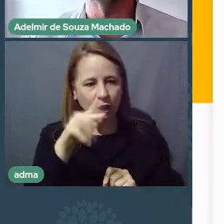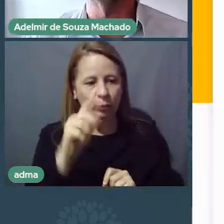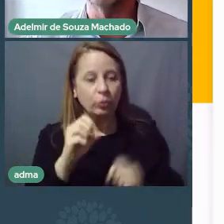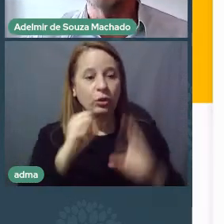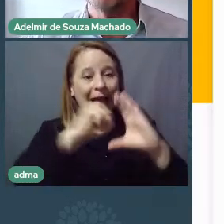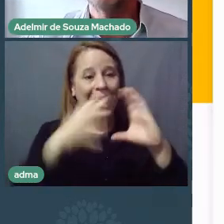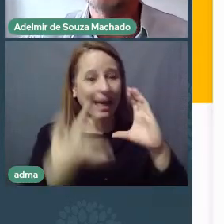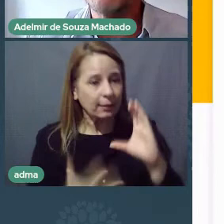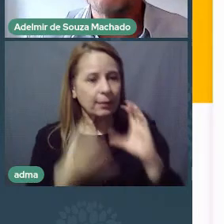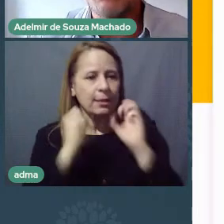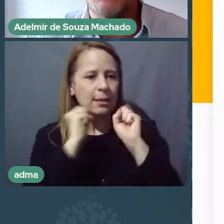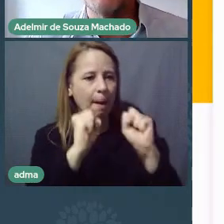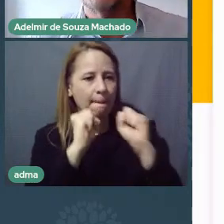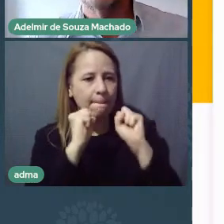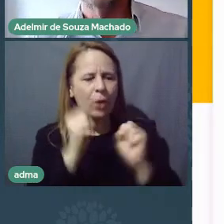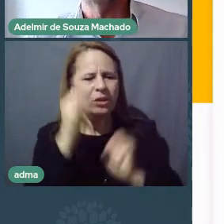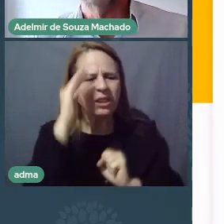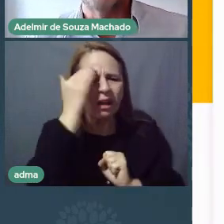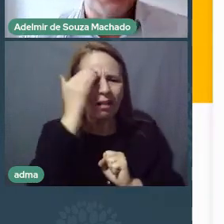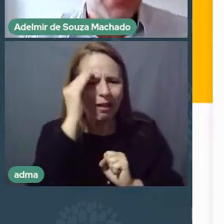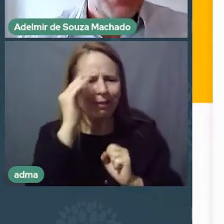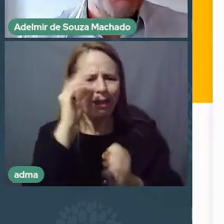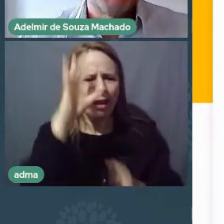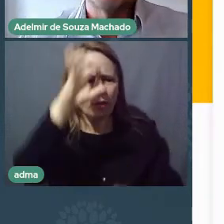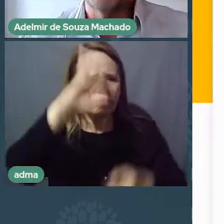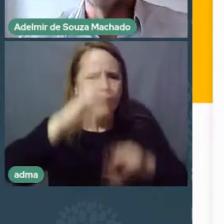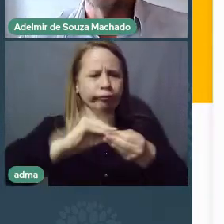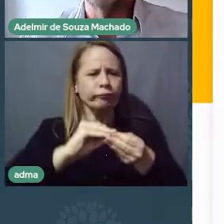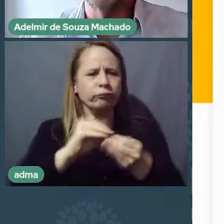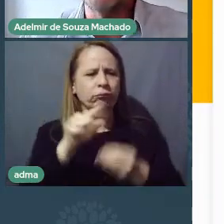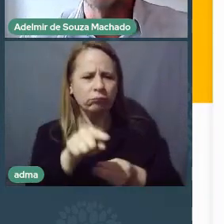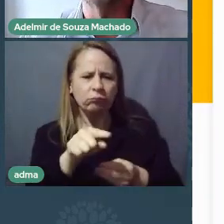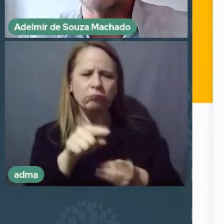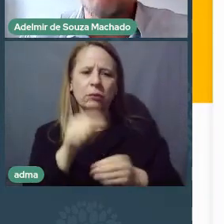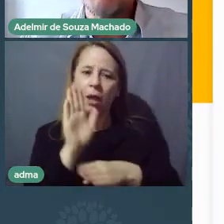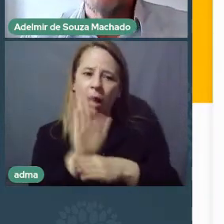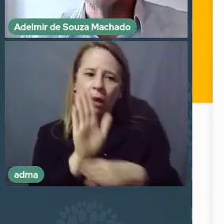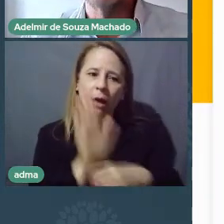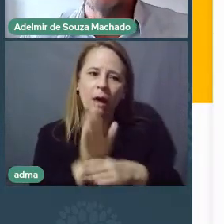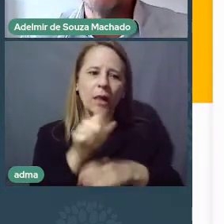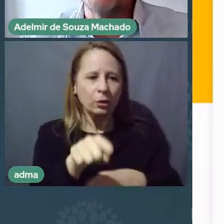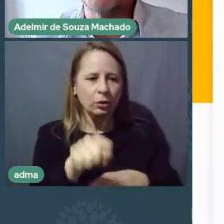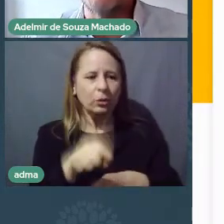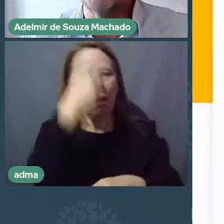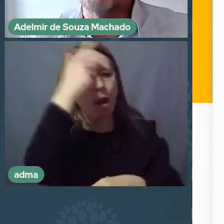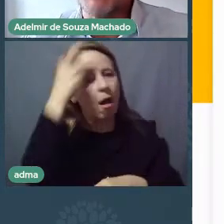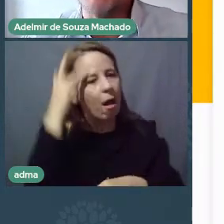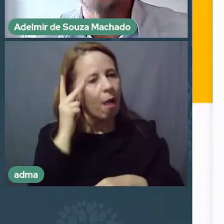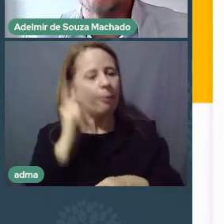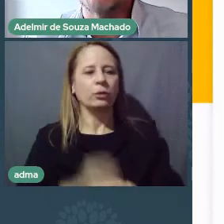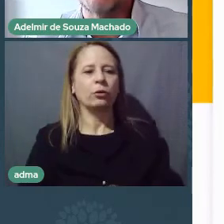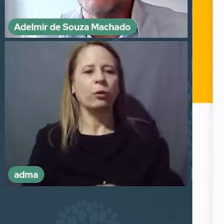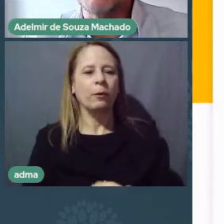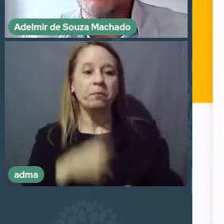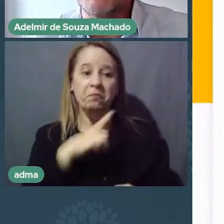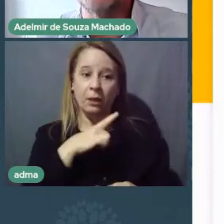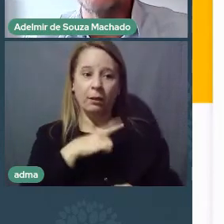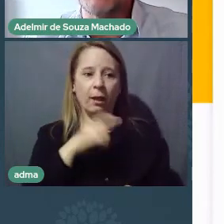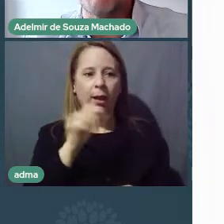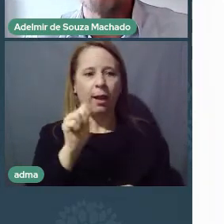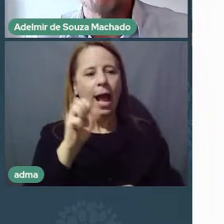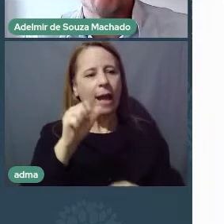que a gente possa entender e ver e passar para os pacientes. Então, eu teria aqui uma asma que